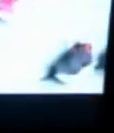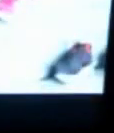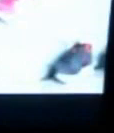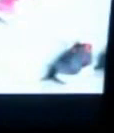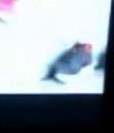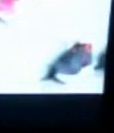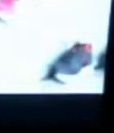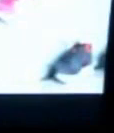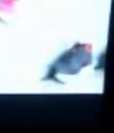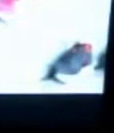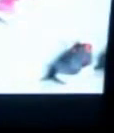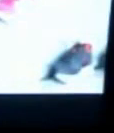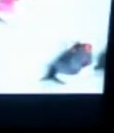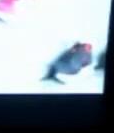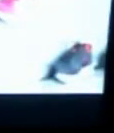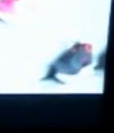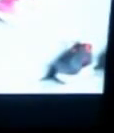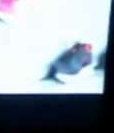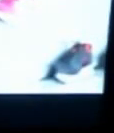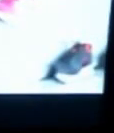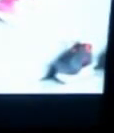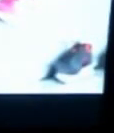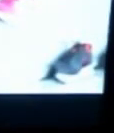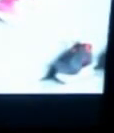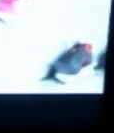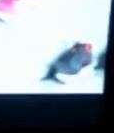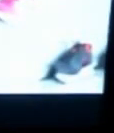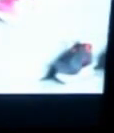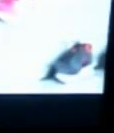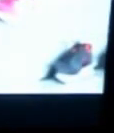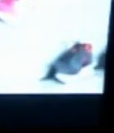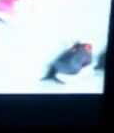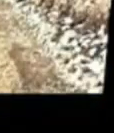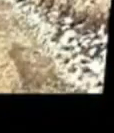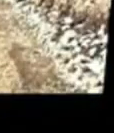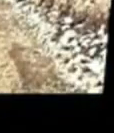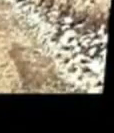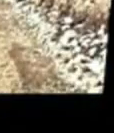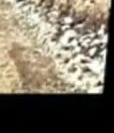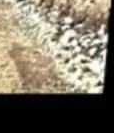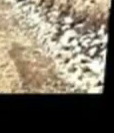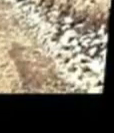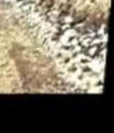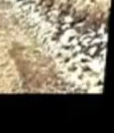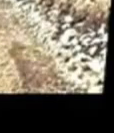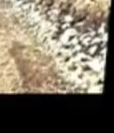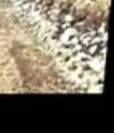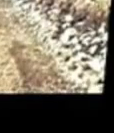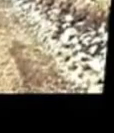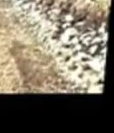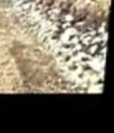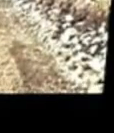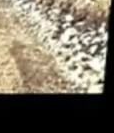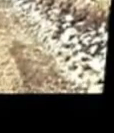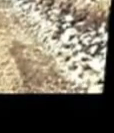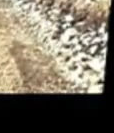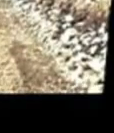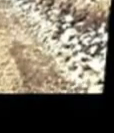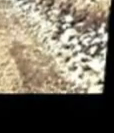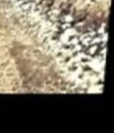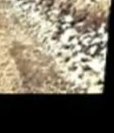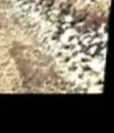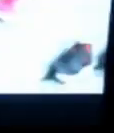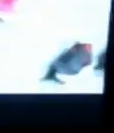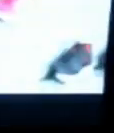Pois nós estamos muito perto da BR-101 e, ao mesmo tempo, nós estamos longe, pois ninguém se dispõe a atravessar 8 ou